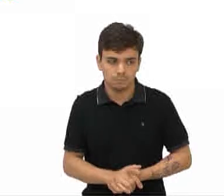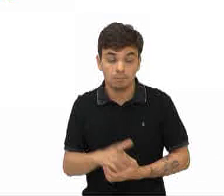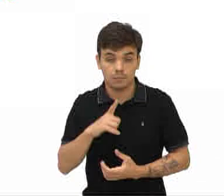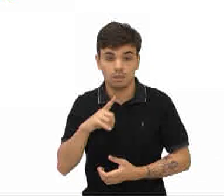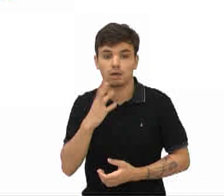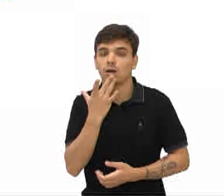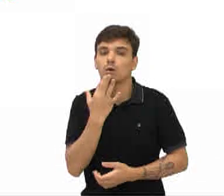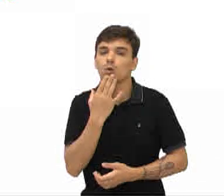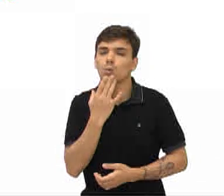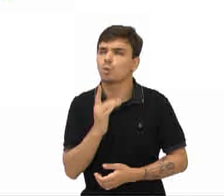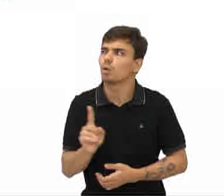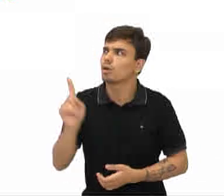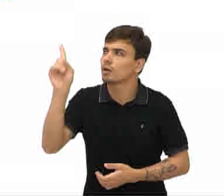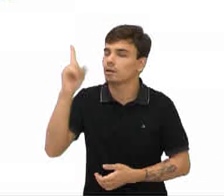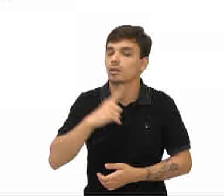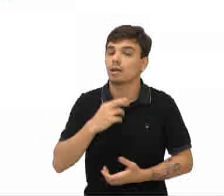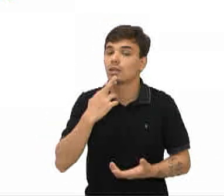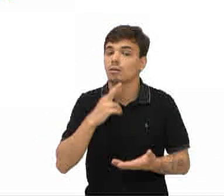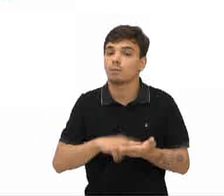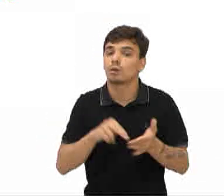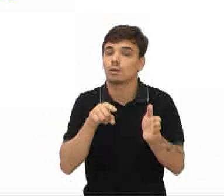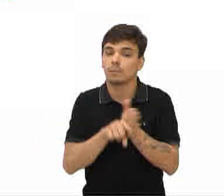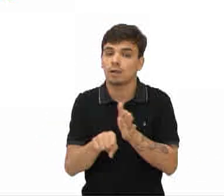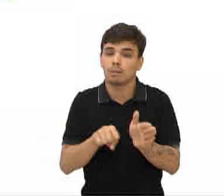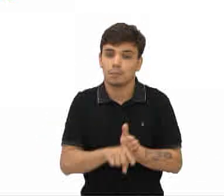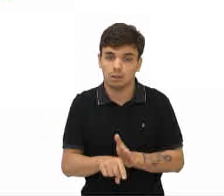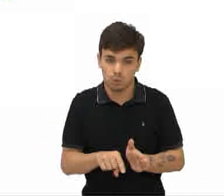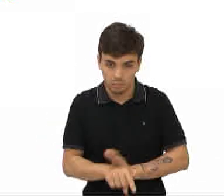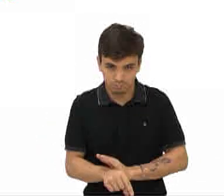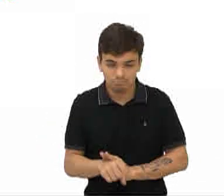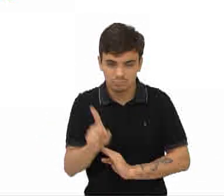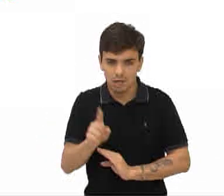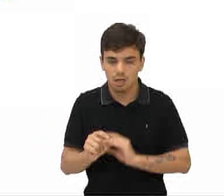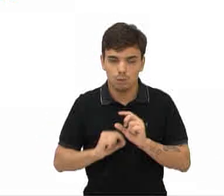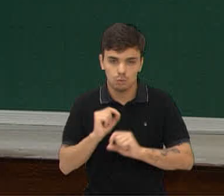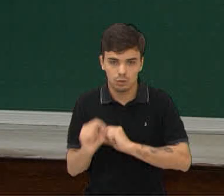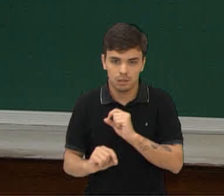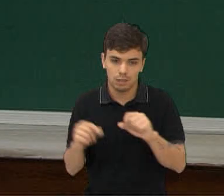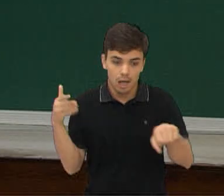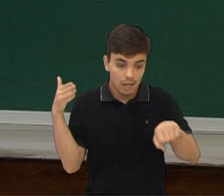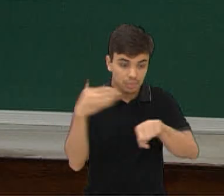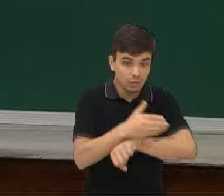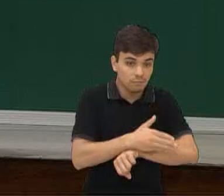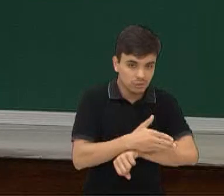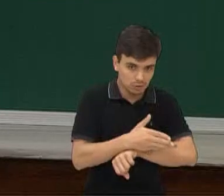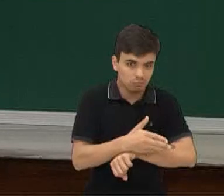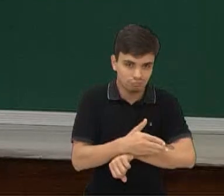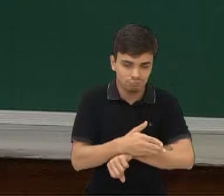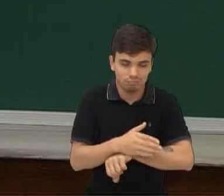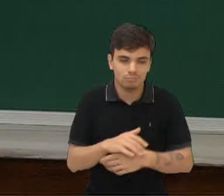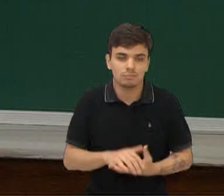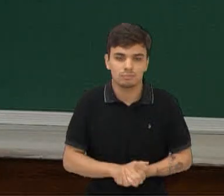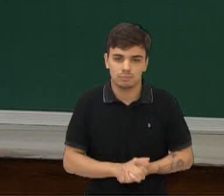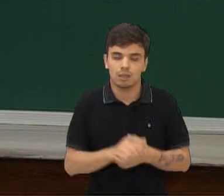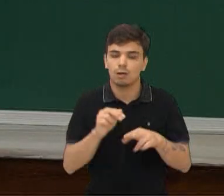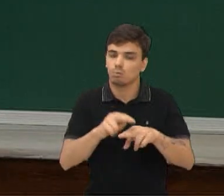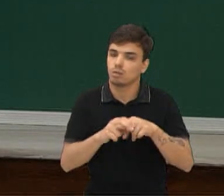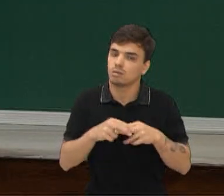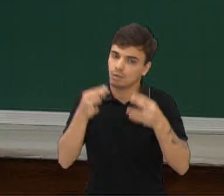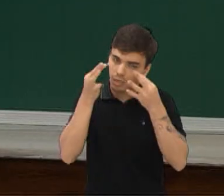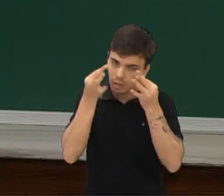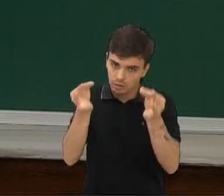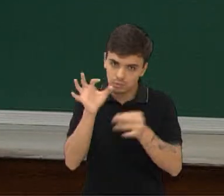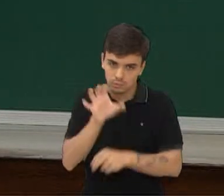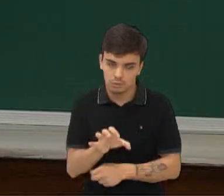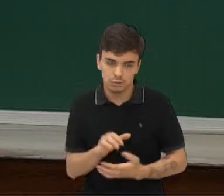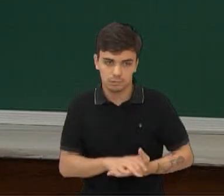a resposta àquelas perguntinhas, que é exatamente a intervenção, tá? Muito atento aí a isso